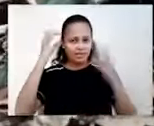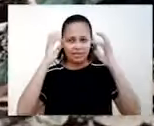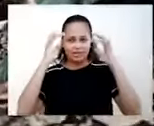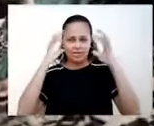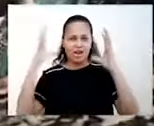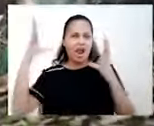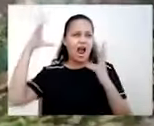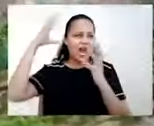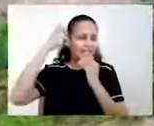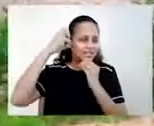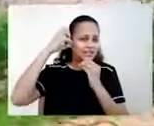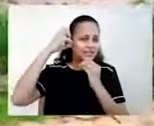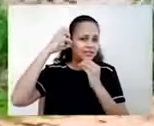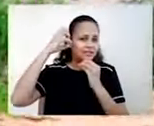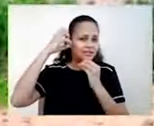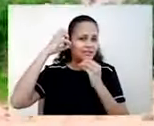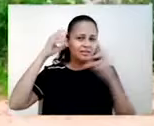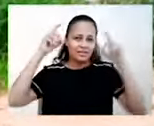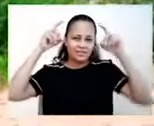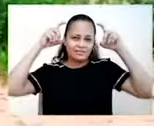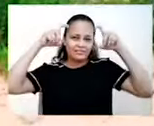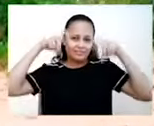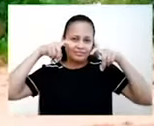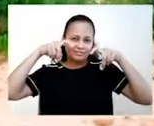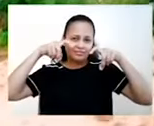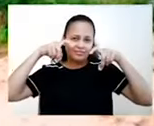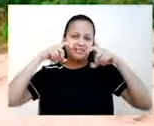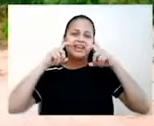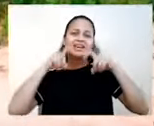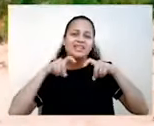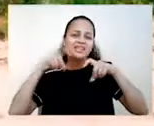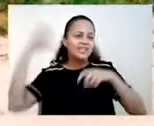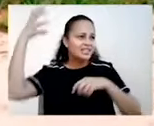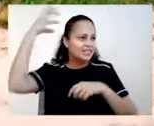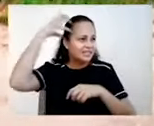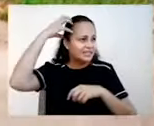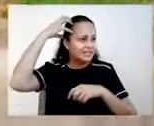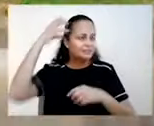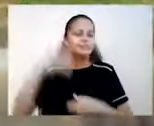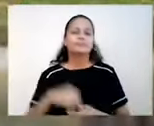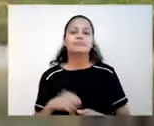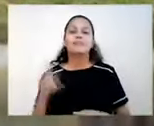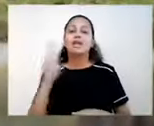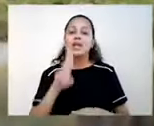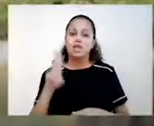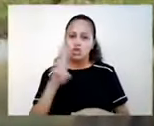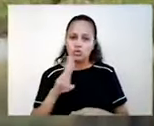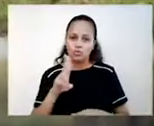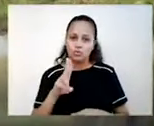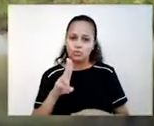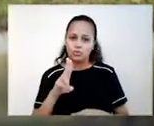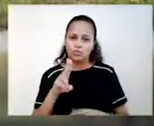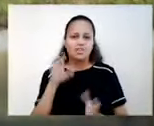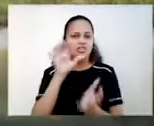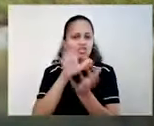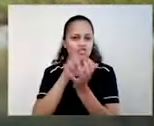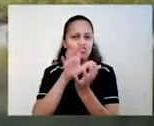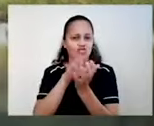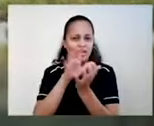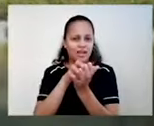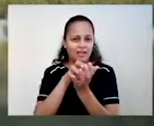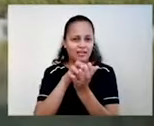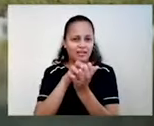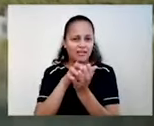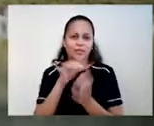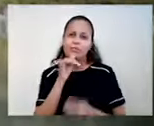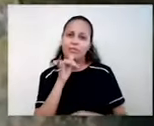esmagando o crânio e muitas vezes perfurando o cérebro com seus caninos. Ela usa essa técnica em jacarés